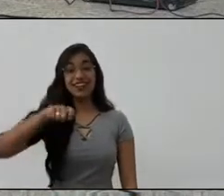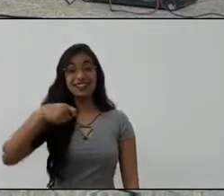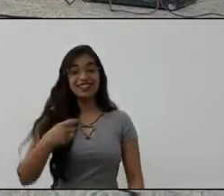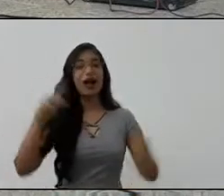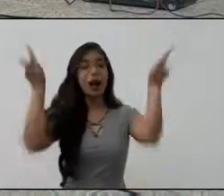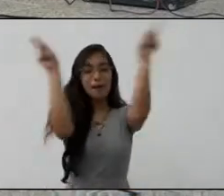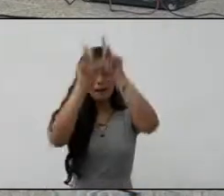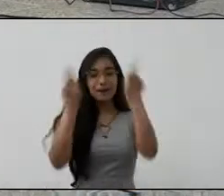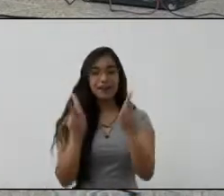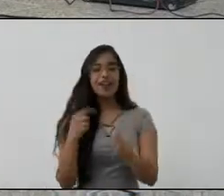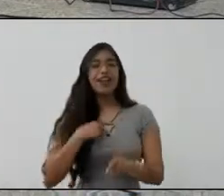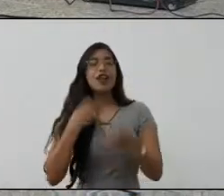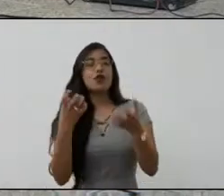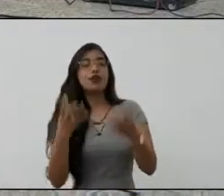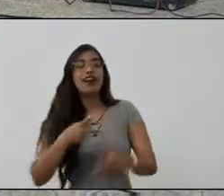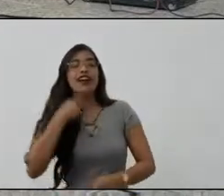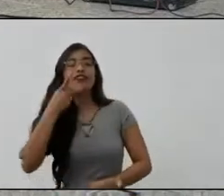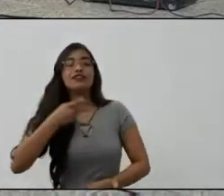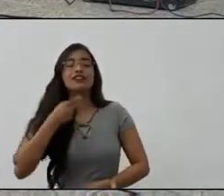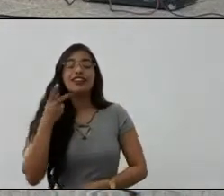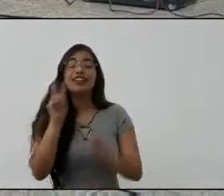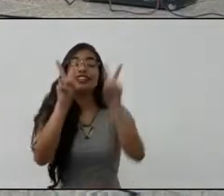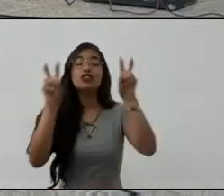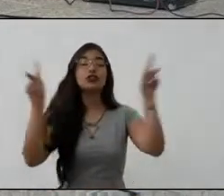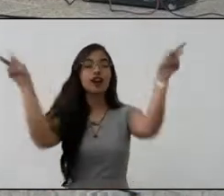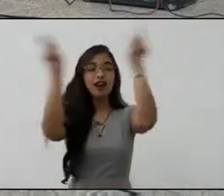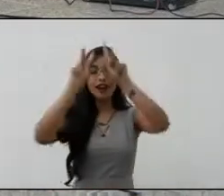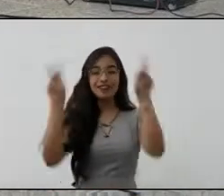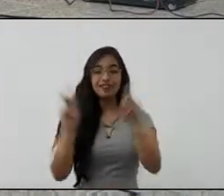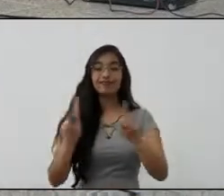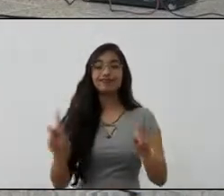Eu quero lhes falar de paz.